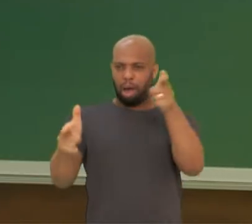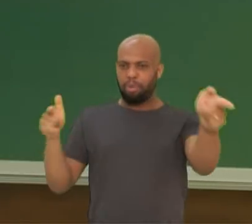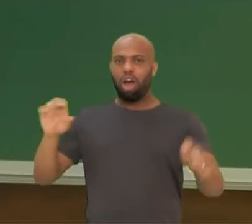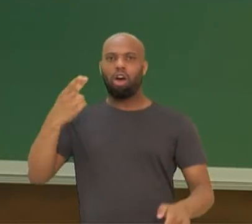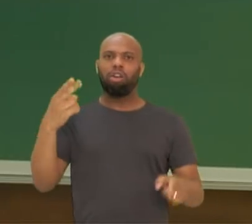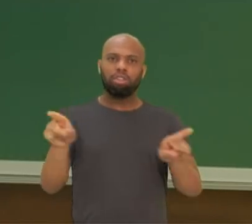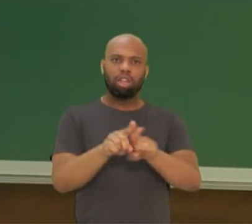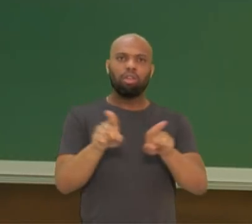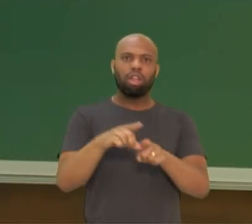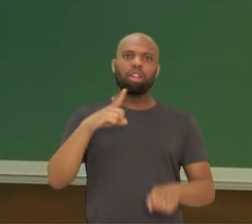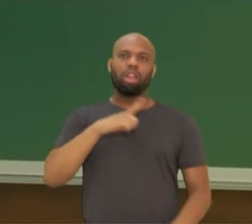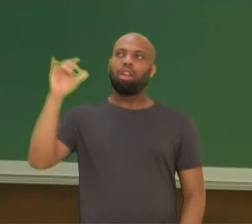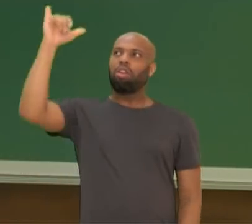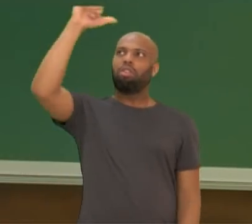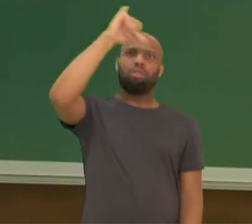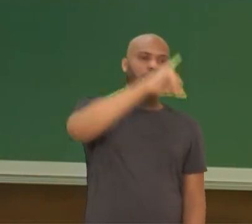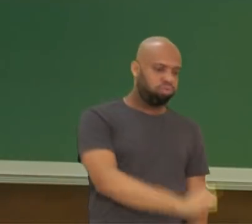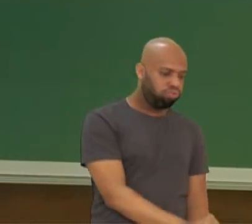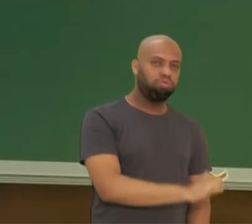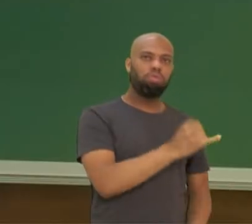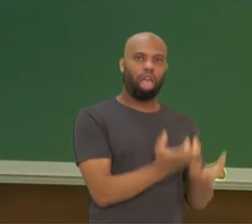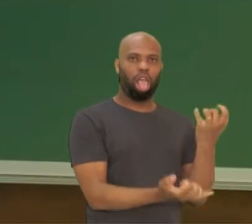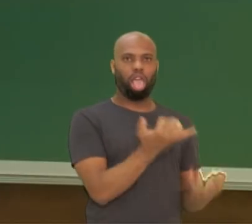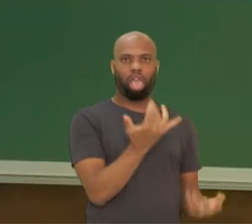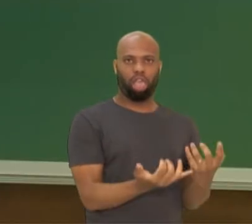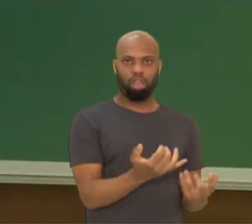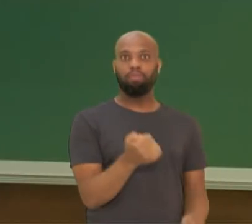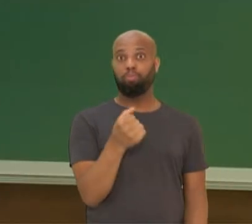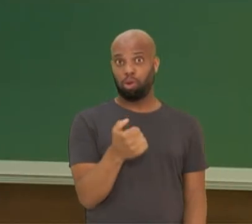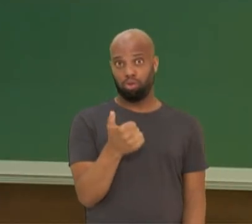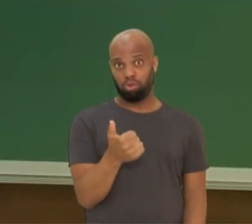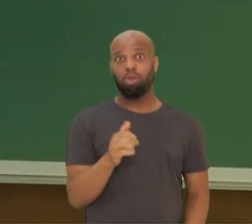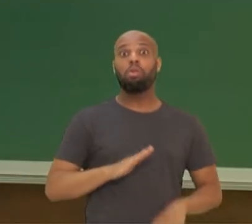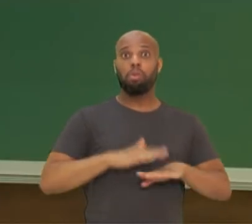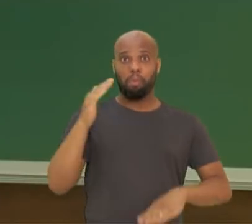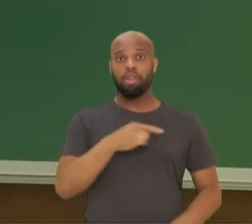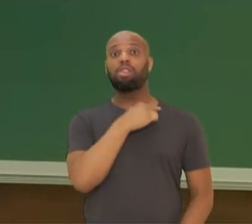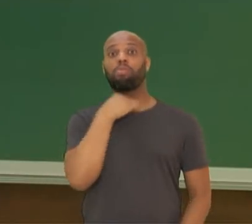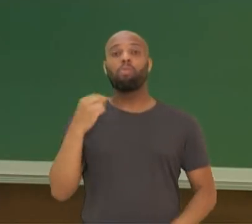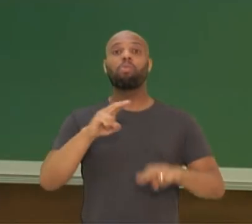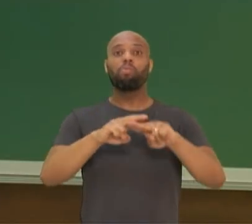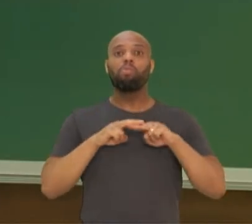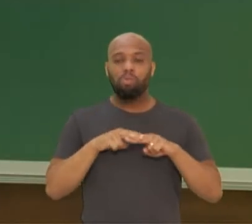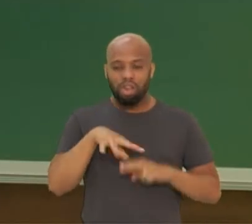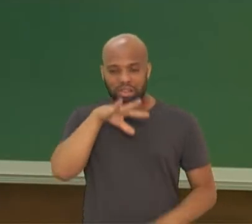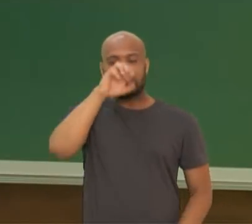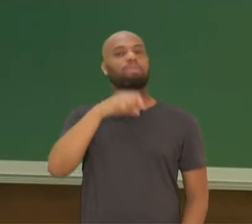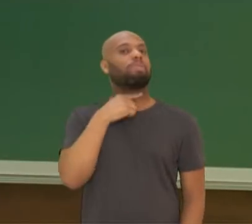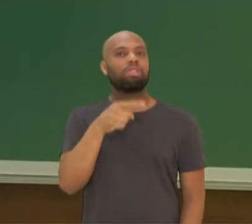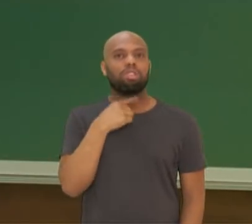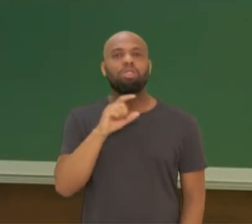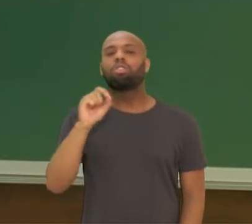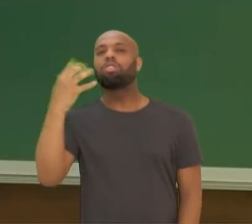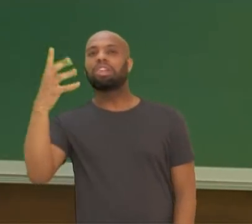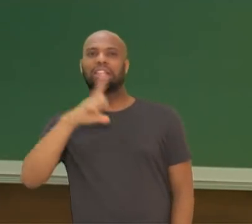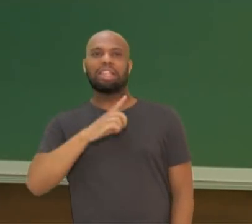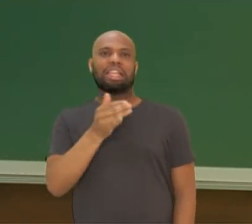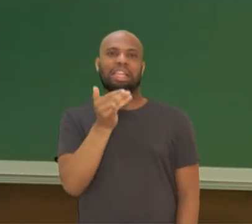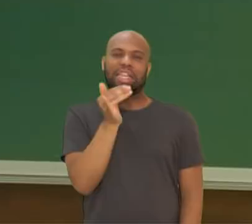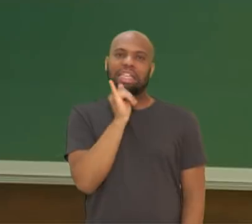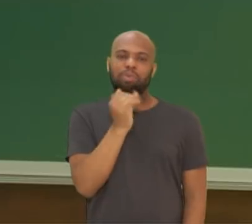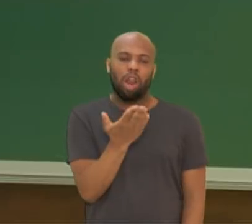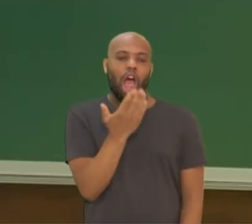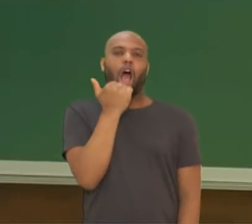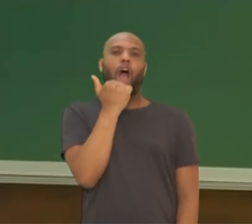até acidentes aéreos, aviões. O sufocamento ocorre quando uma porção do alimento, um pedaço do